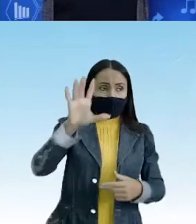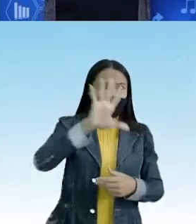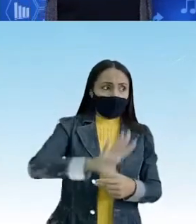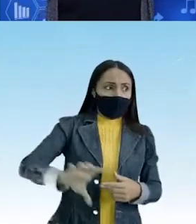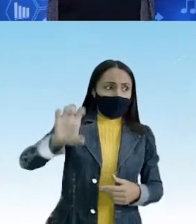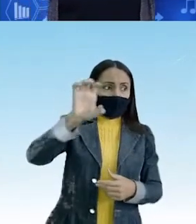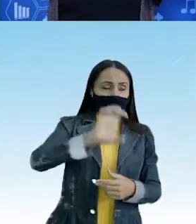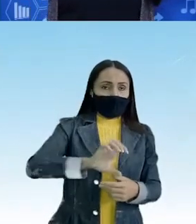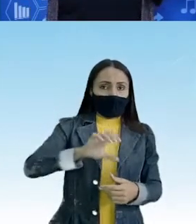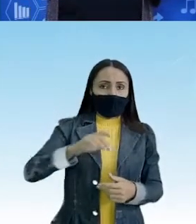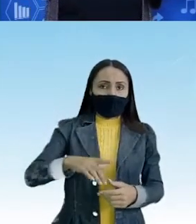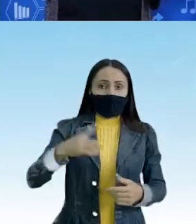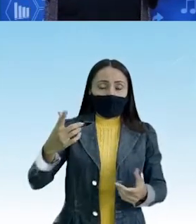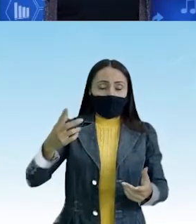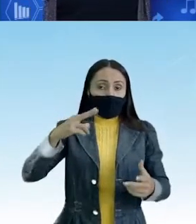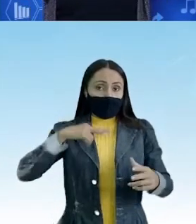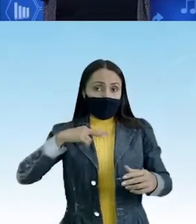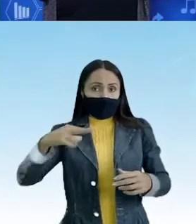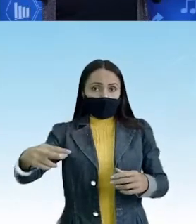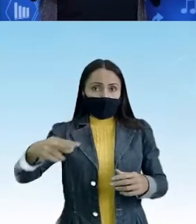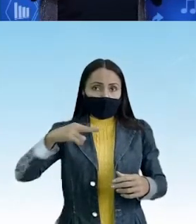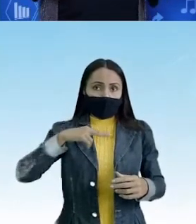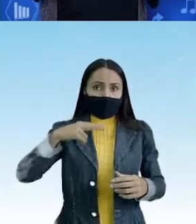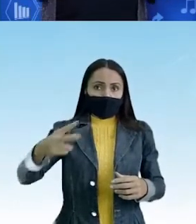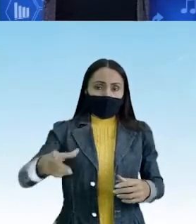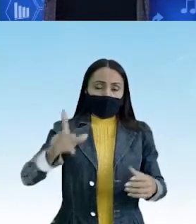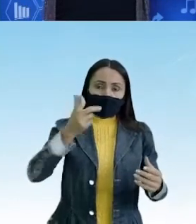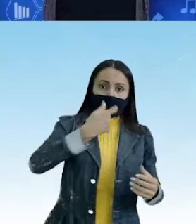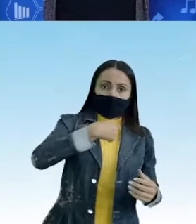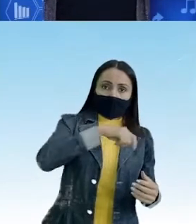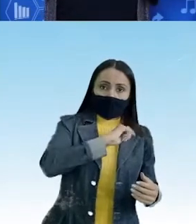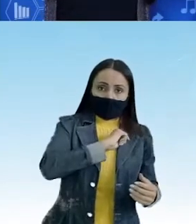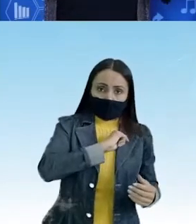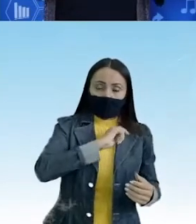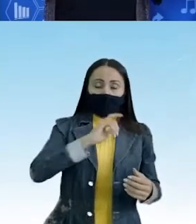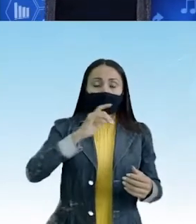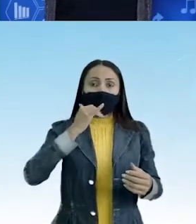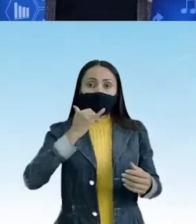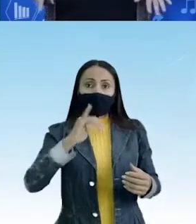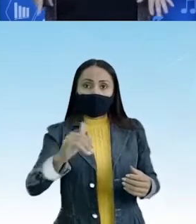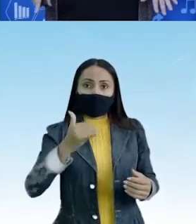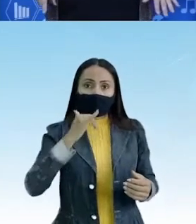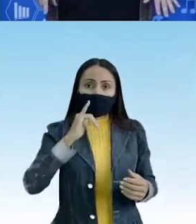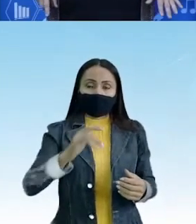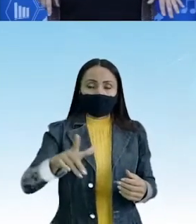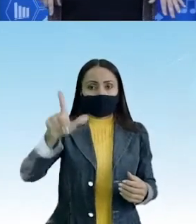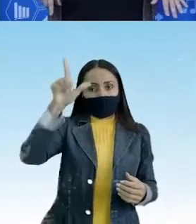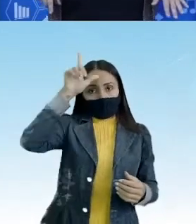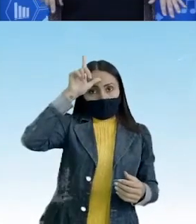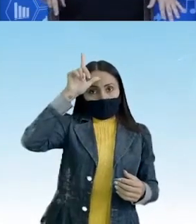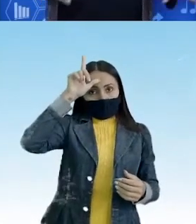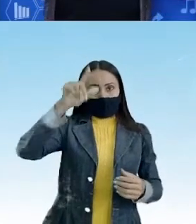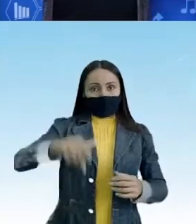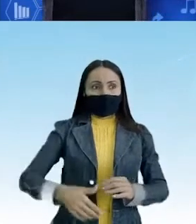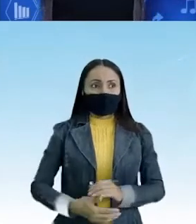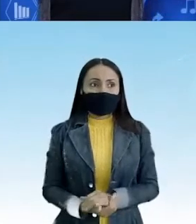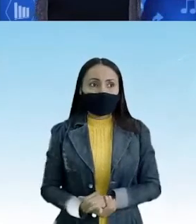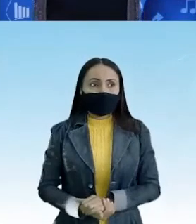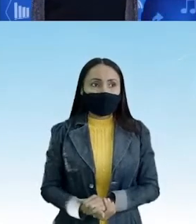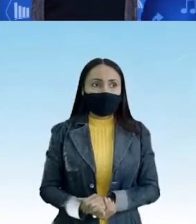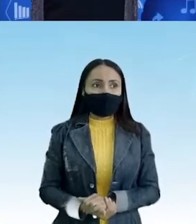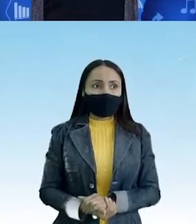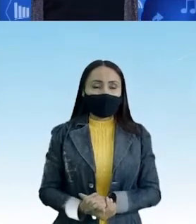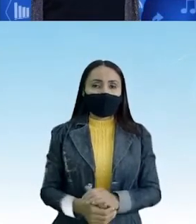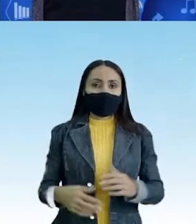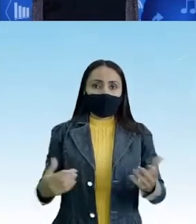destacaram-se quem? Os portugueses, os espanhóis, os italianos e os alemães. Em relação a isso, também